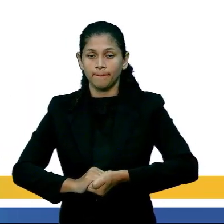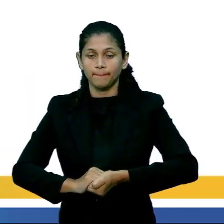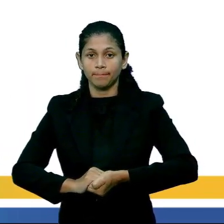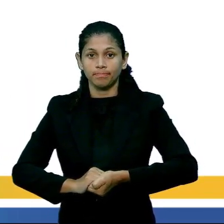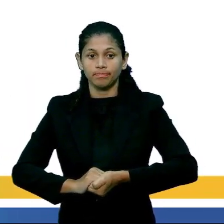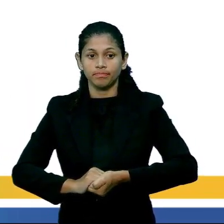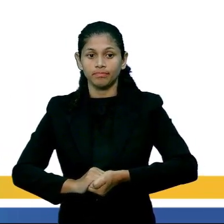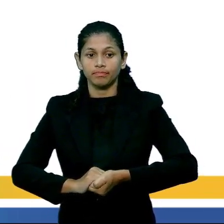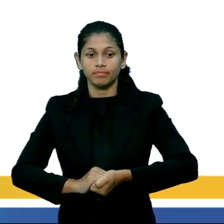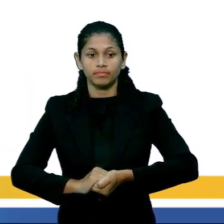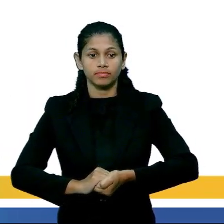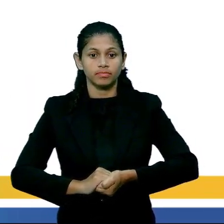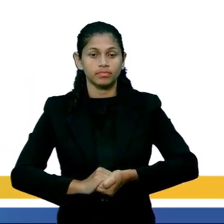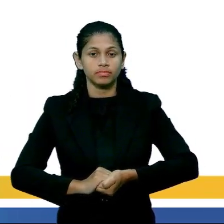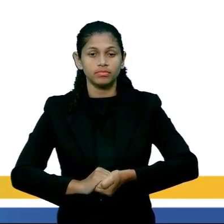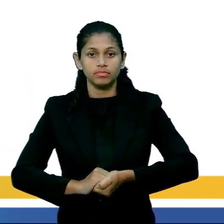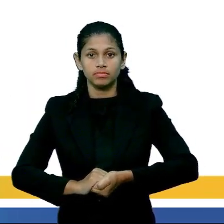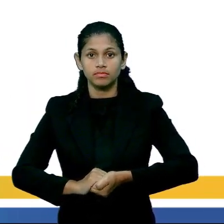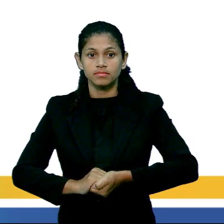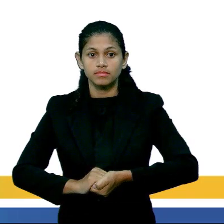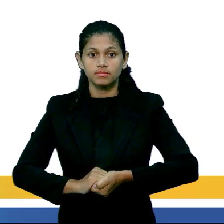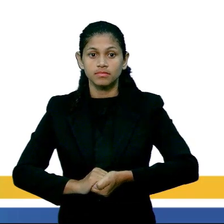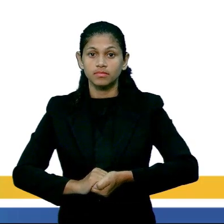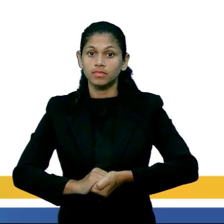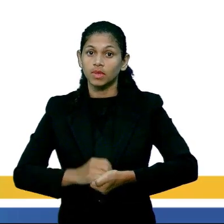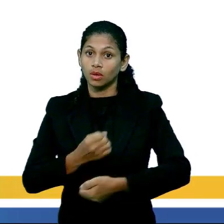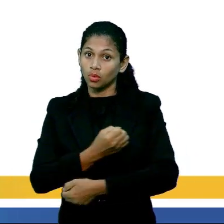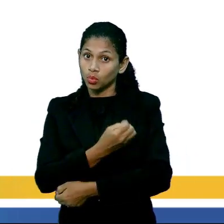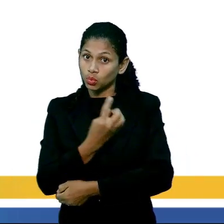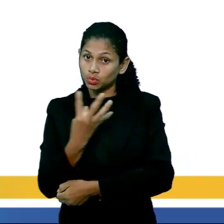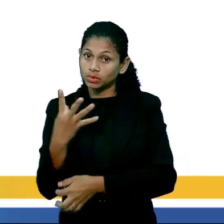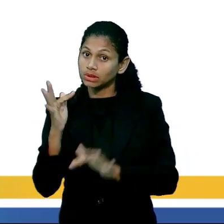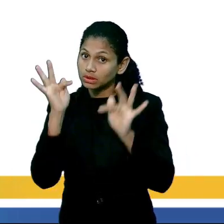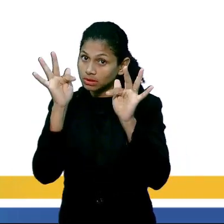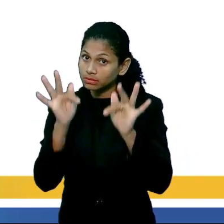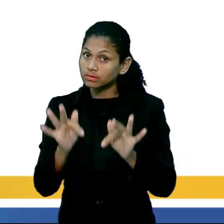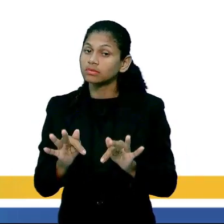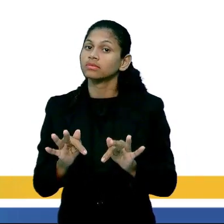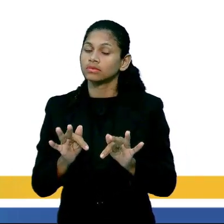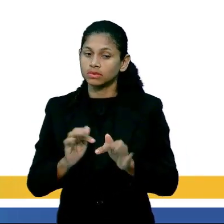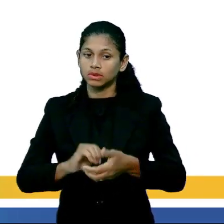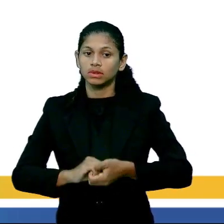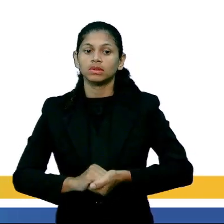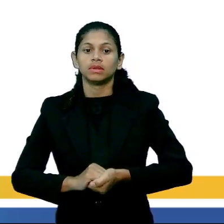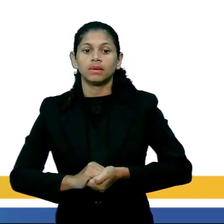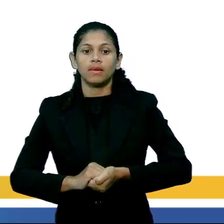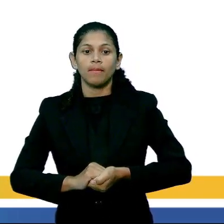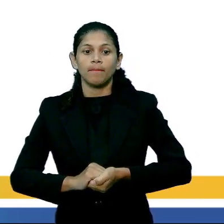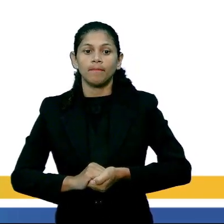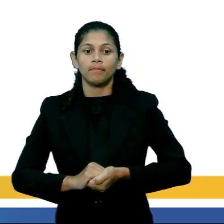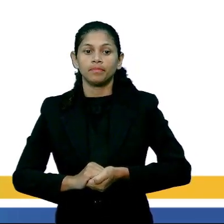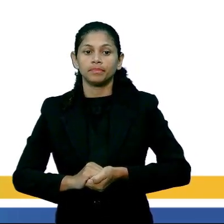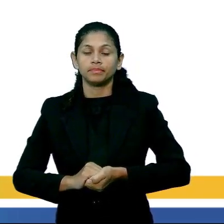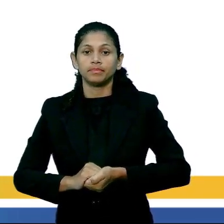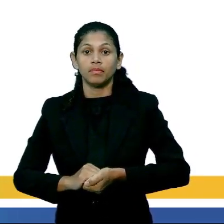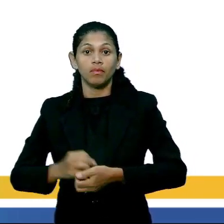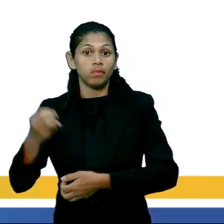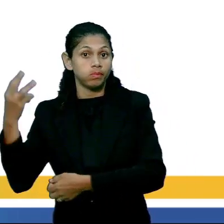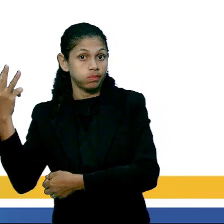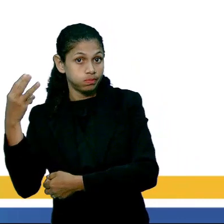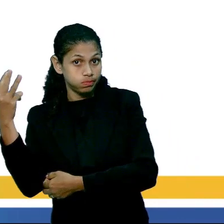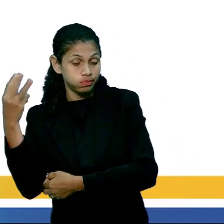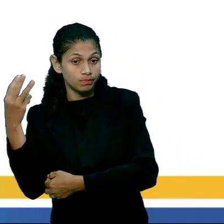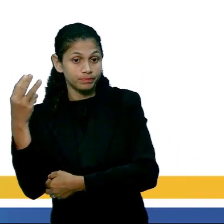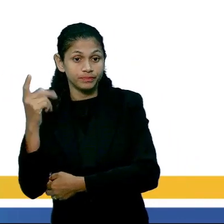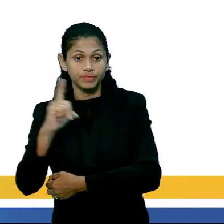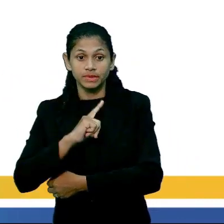Vamos para o terceiro andar o bolha boa quantidade final é ele é quem vai para o início no terceiro andar no terceiro andar